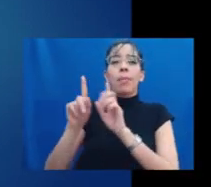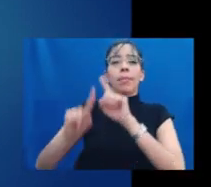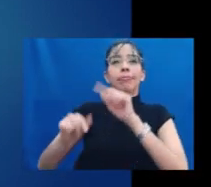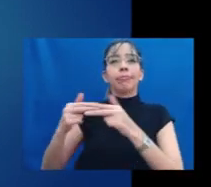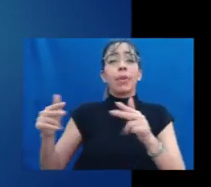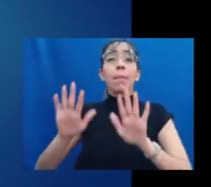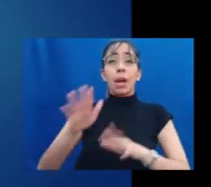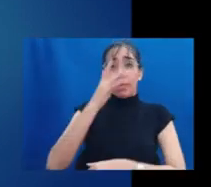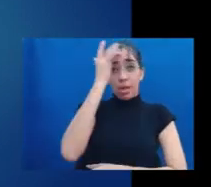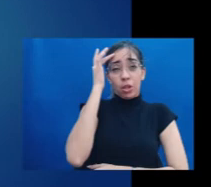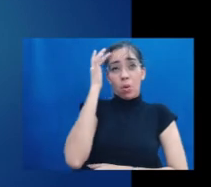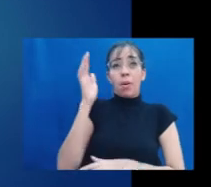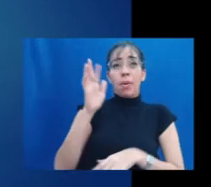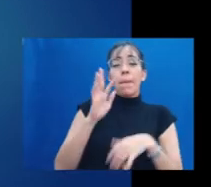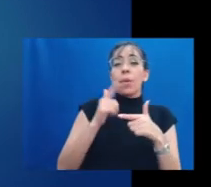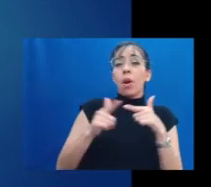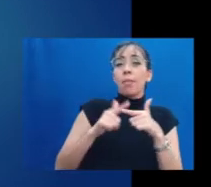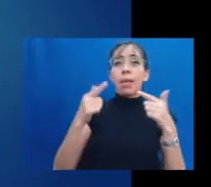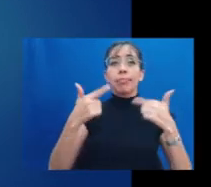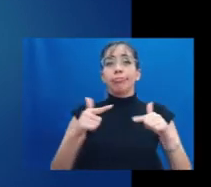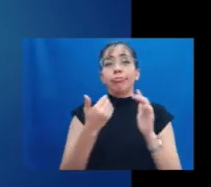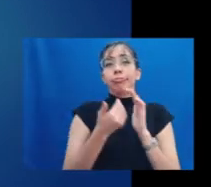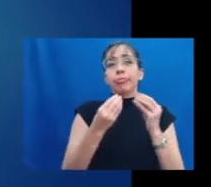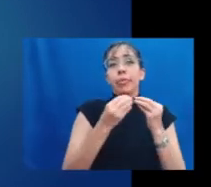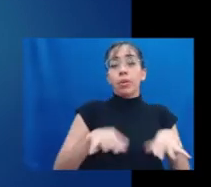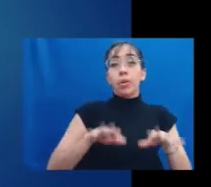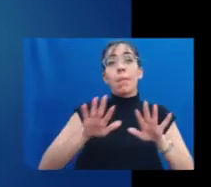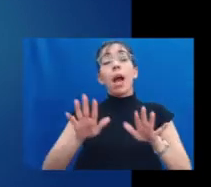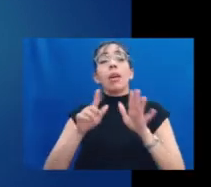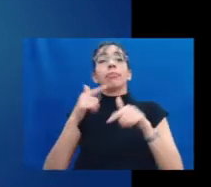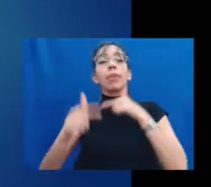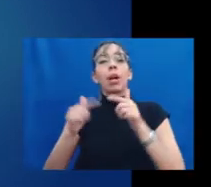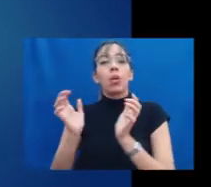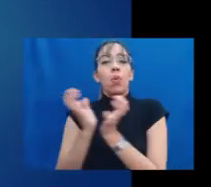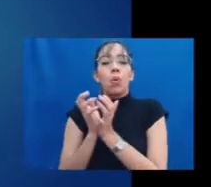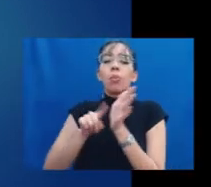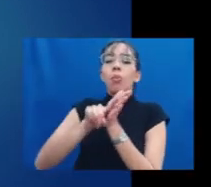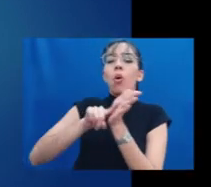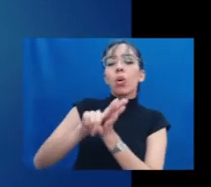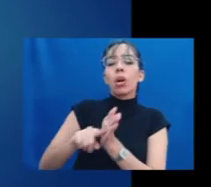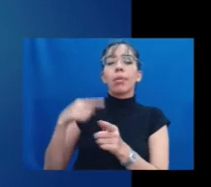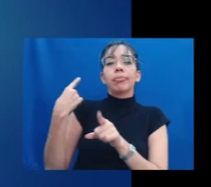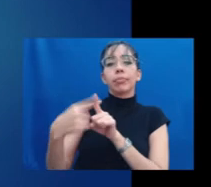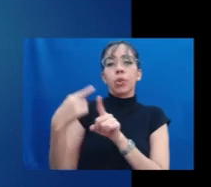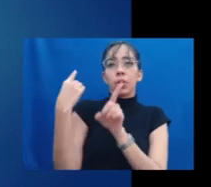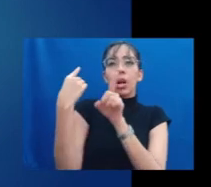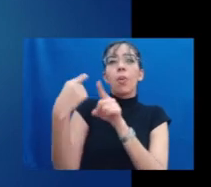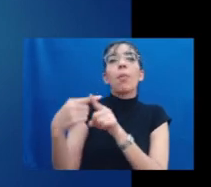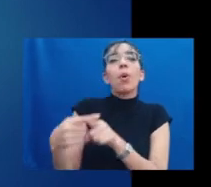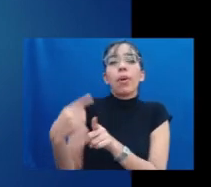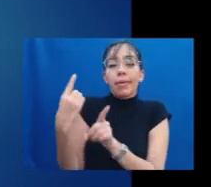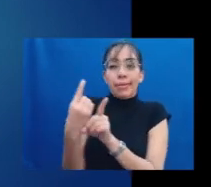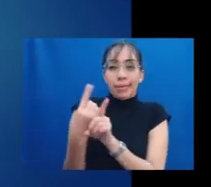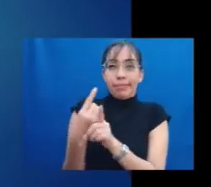não houve pessoas feridas. E o posicionamento da instituição, as equipes responsáveis pela administração já estavam trabalhando aí para esclarecer as causas